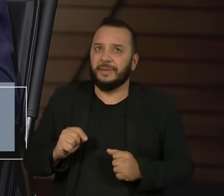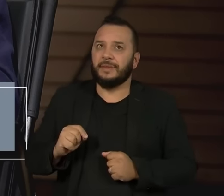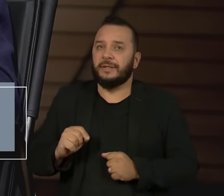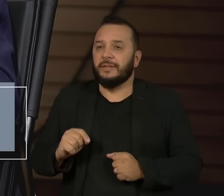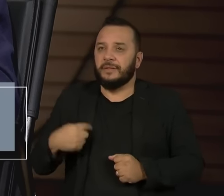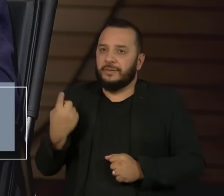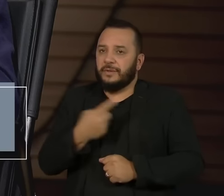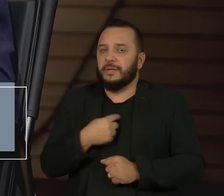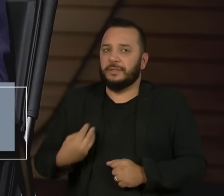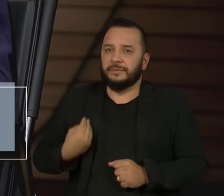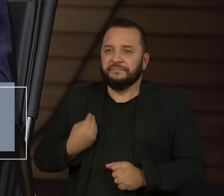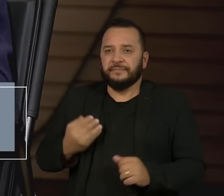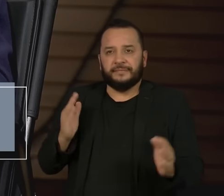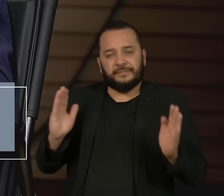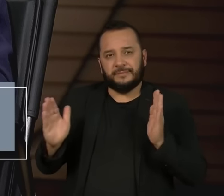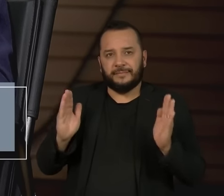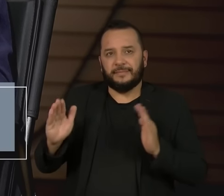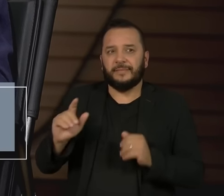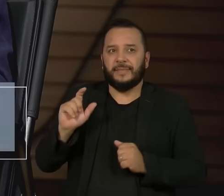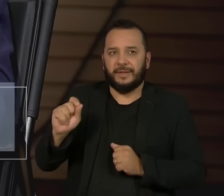vivendo, Rita, uma crise